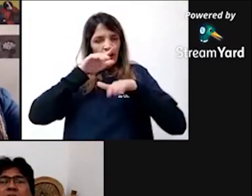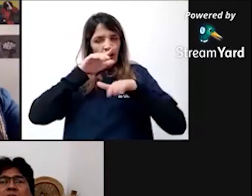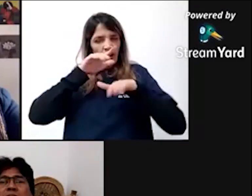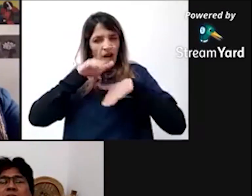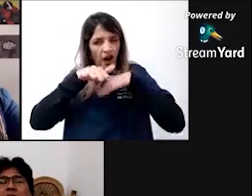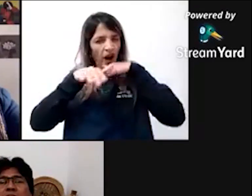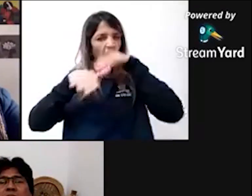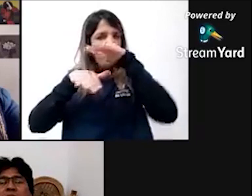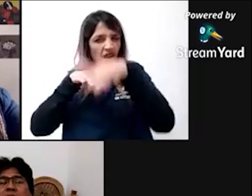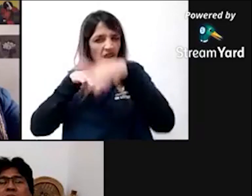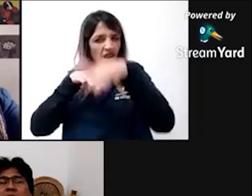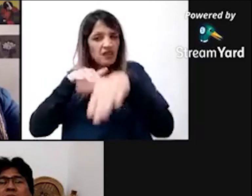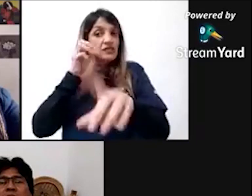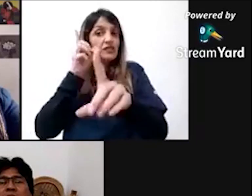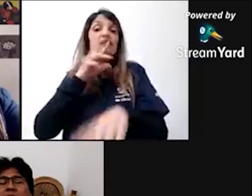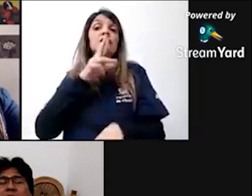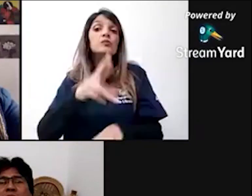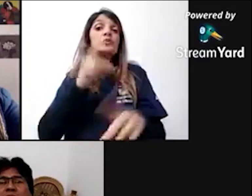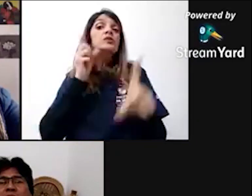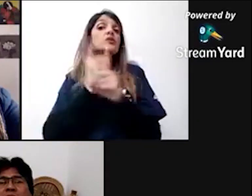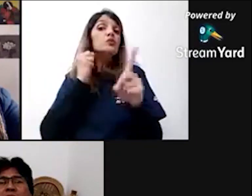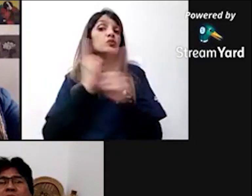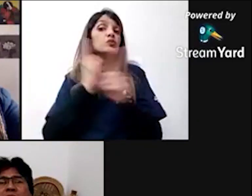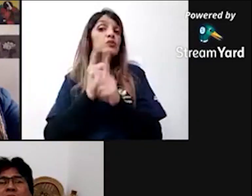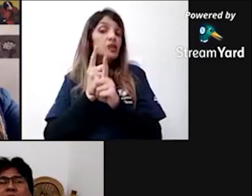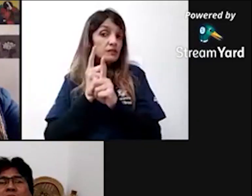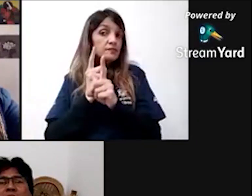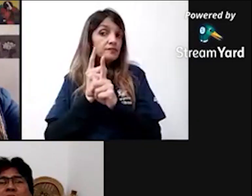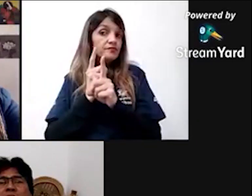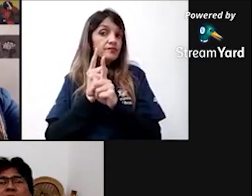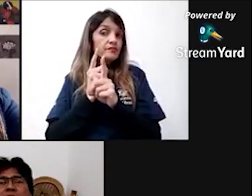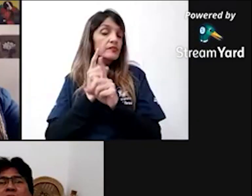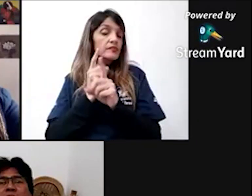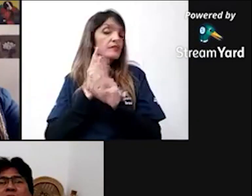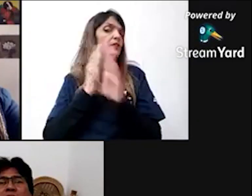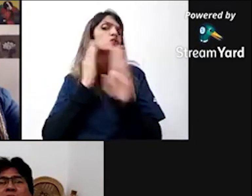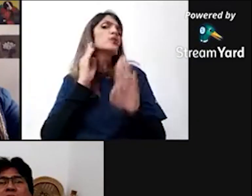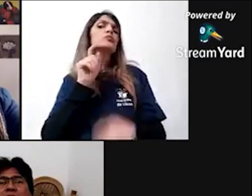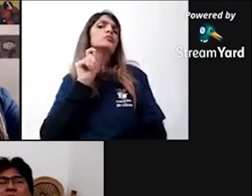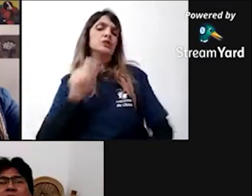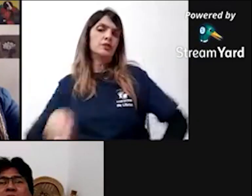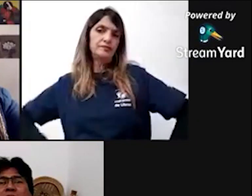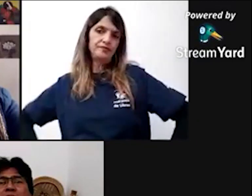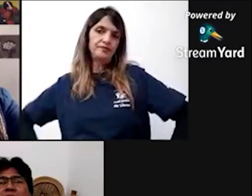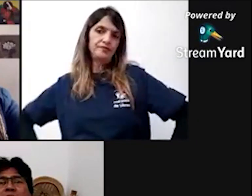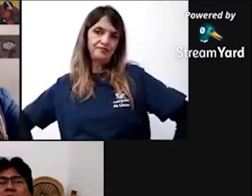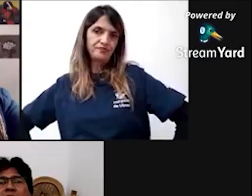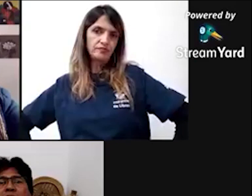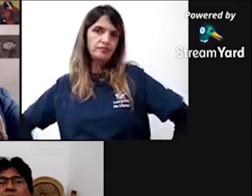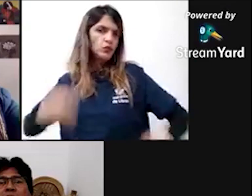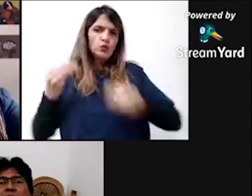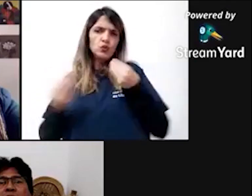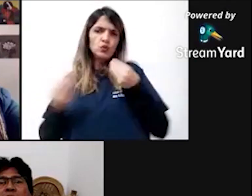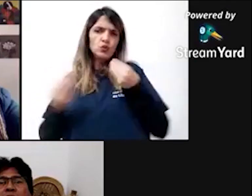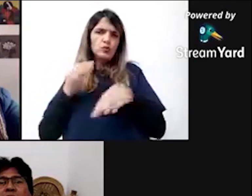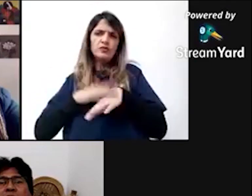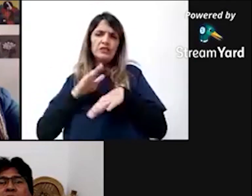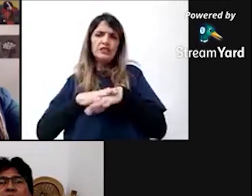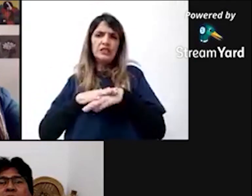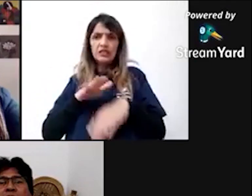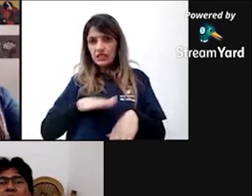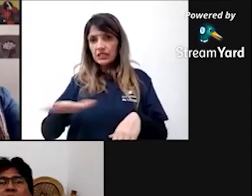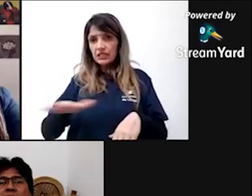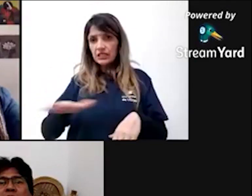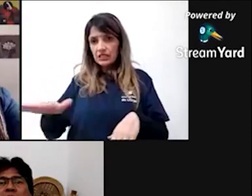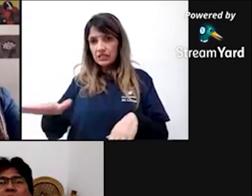encontrar respostas a essa pergunta, a gente vai descobrindo como fazer com que nossas crianças